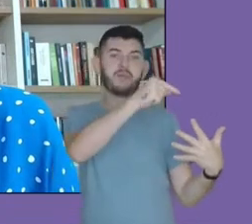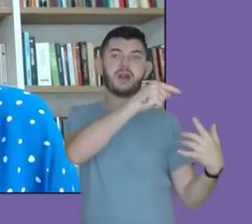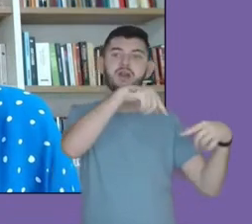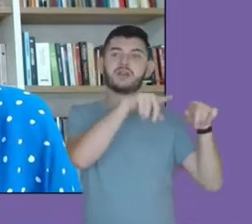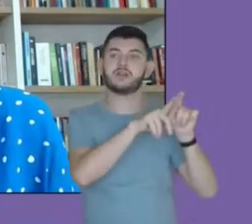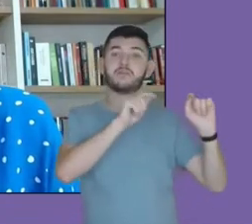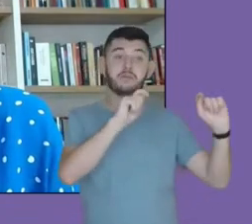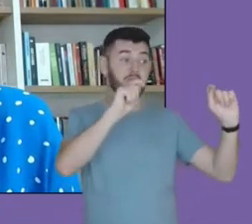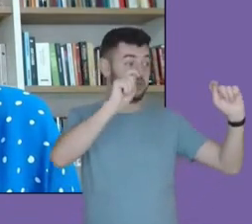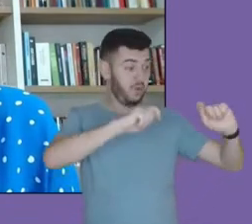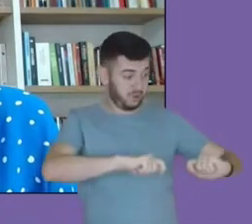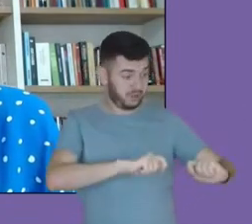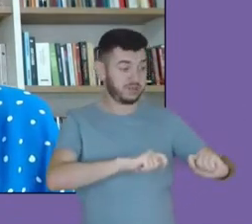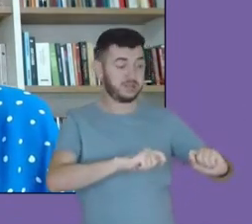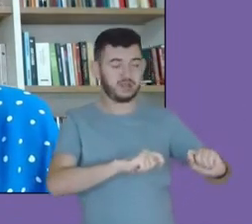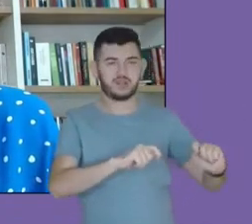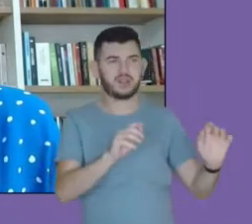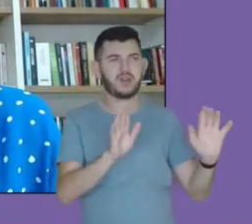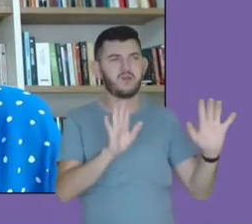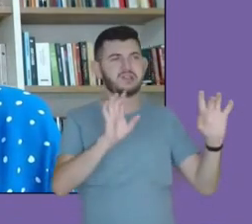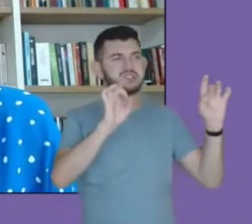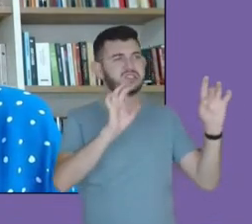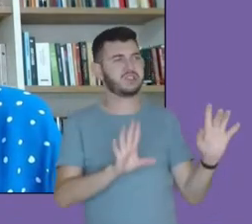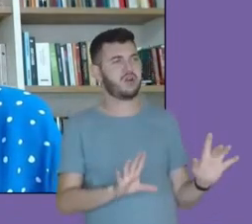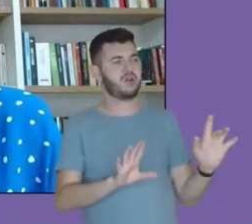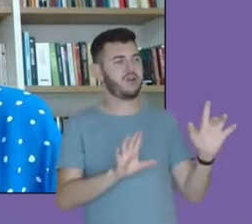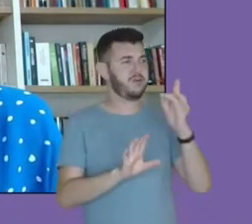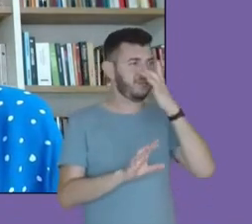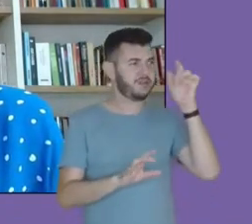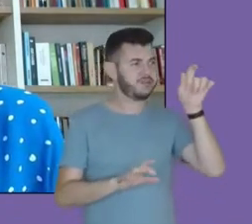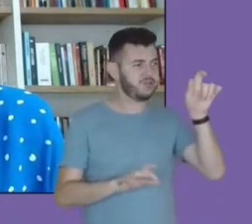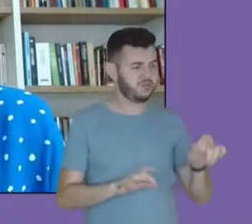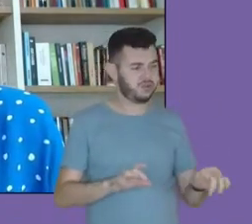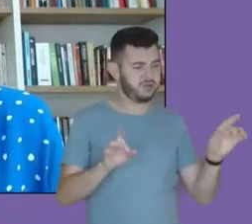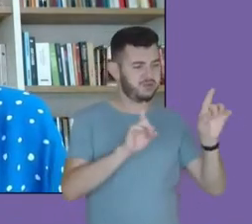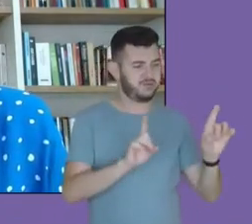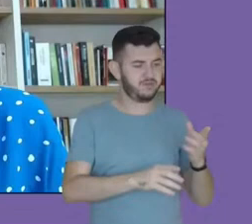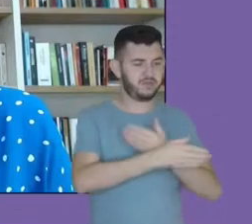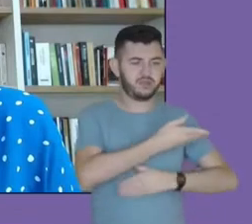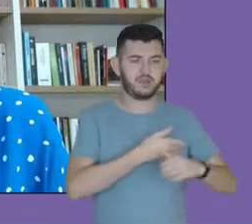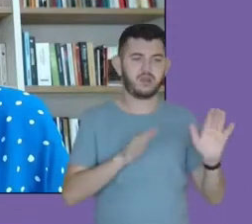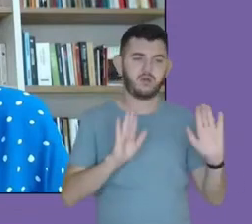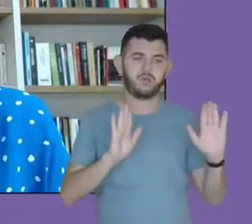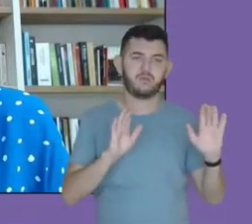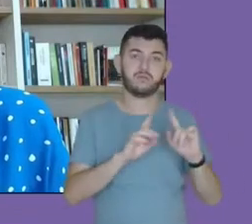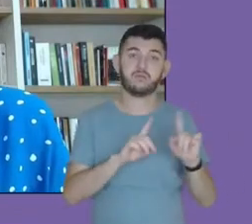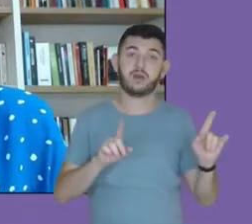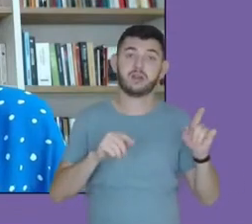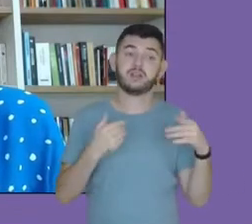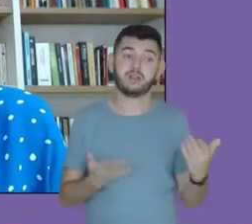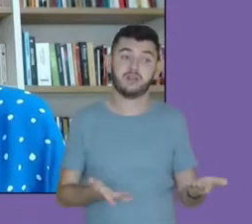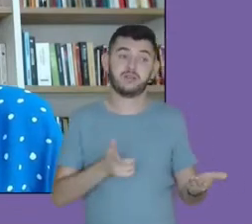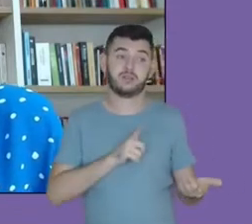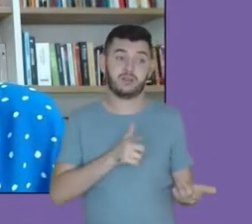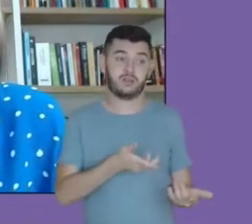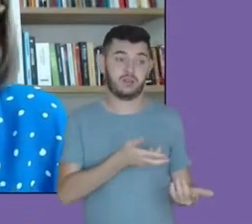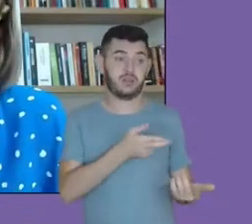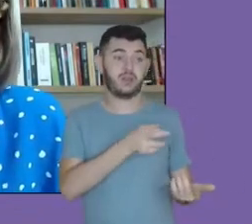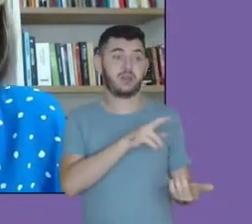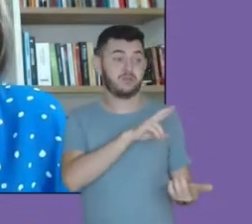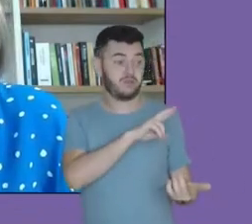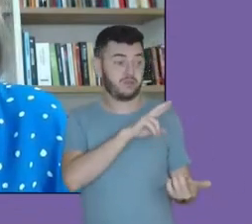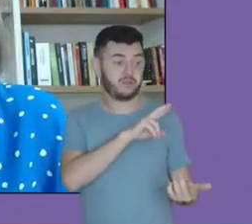potencialidades, portanto, não apenas como uma deficiente, e a responsabilidade, ou as responsabilidades